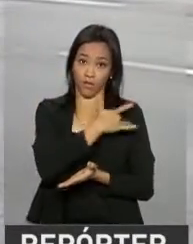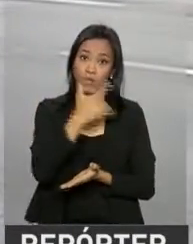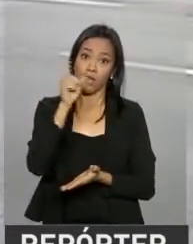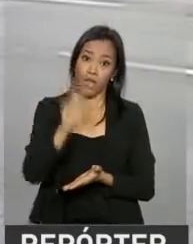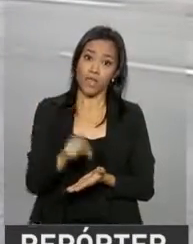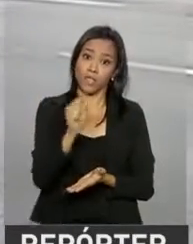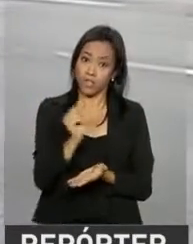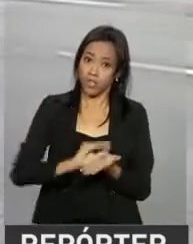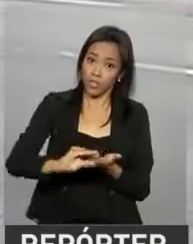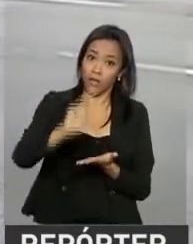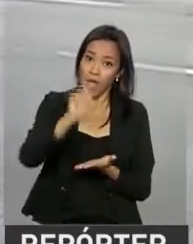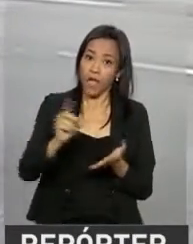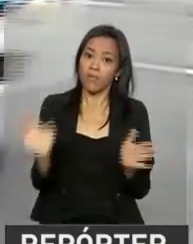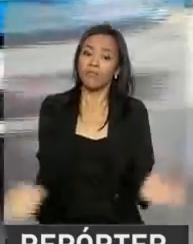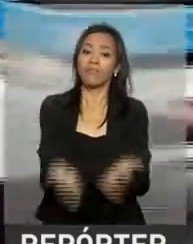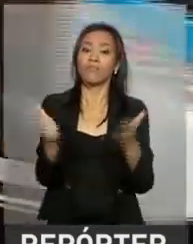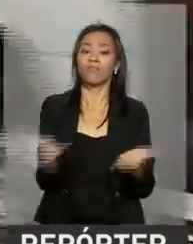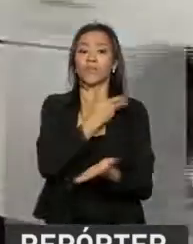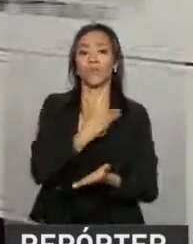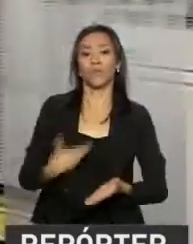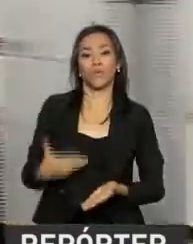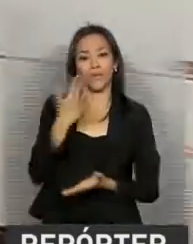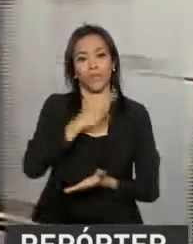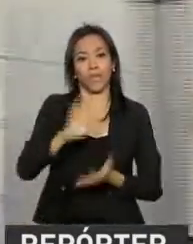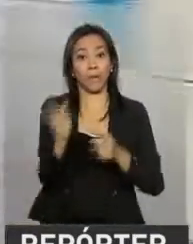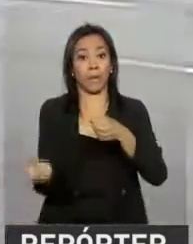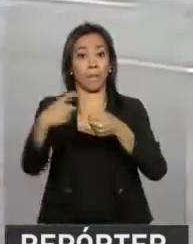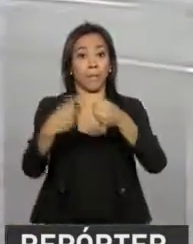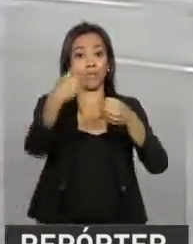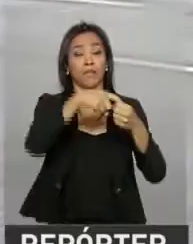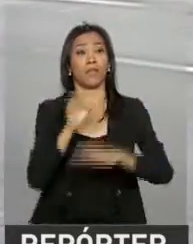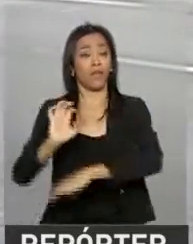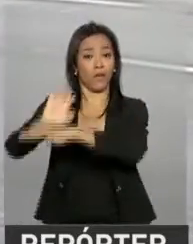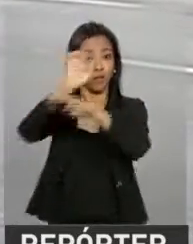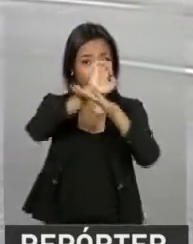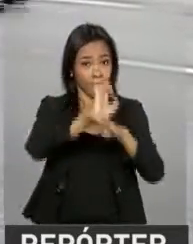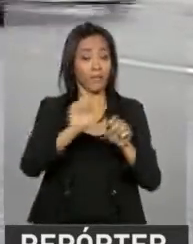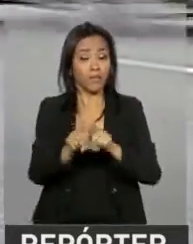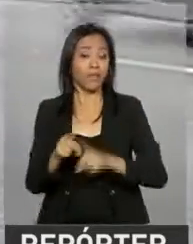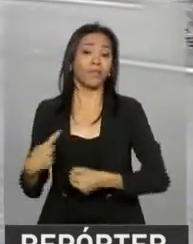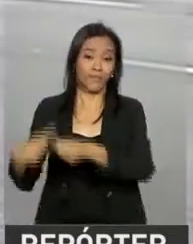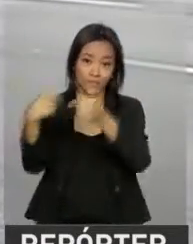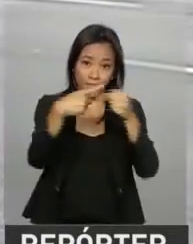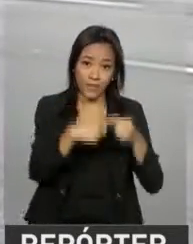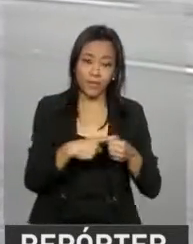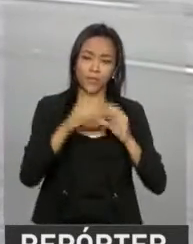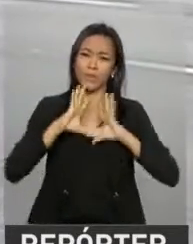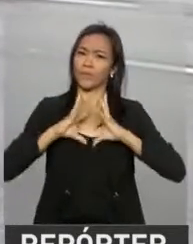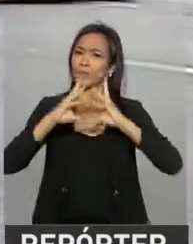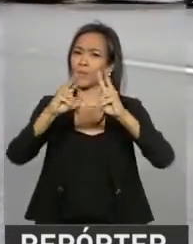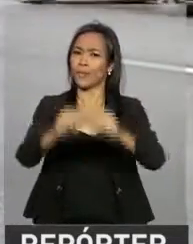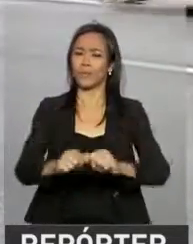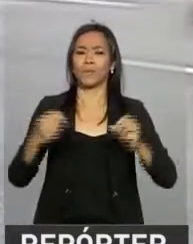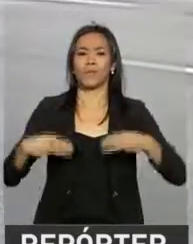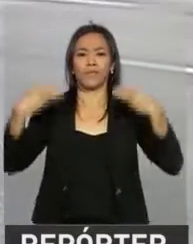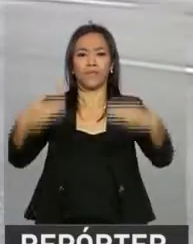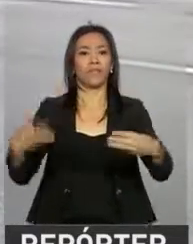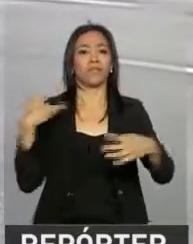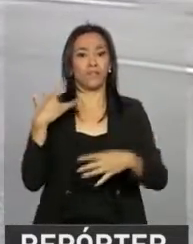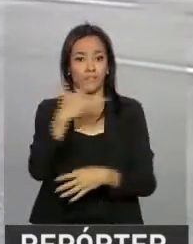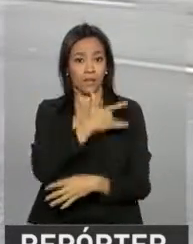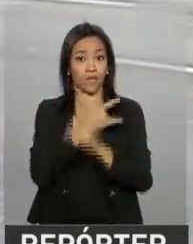um incentivo do governo federal em parceria com os estados e os municípios ao todo o ministério da saúde